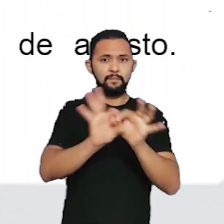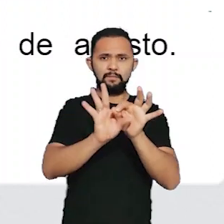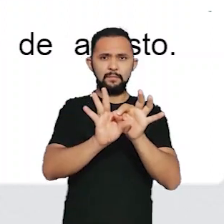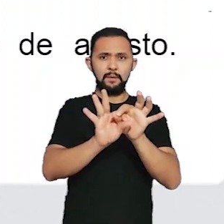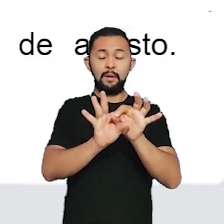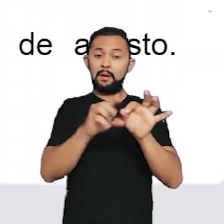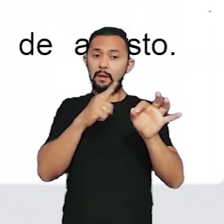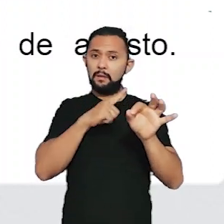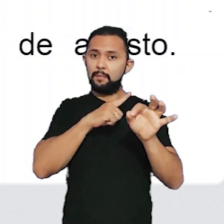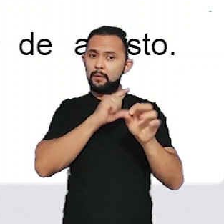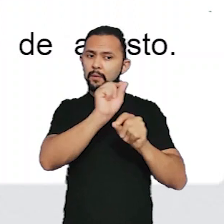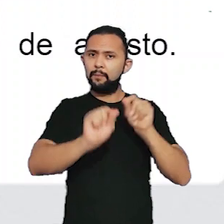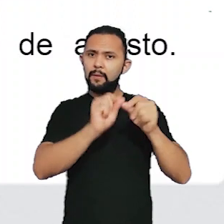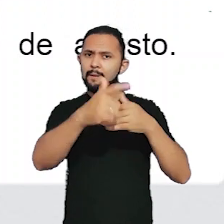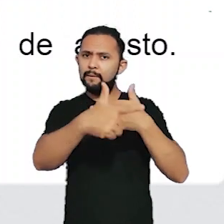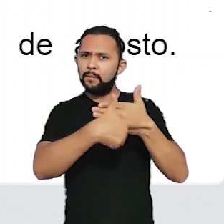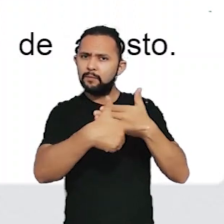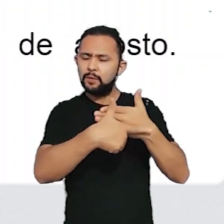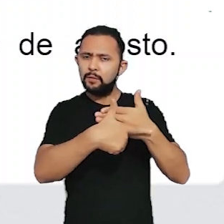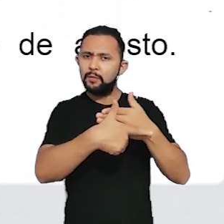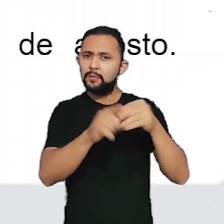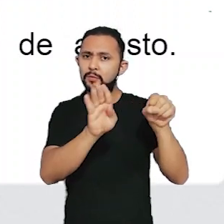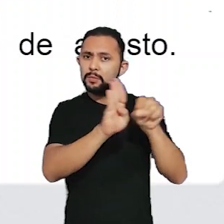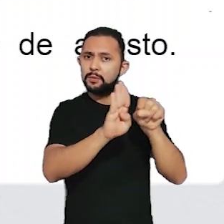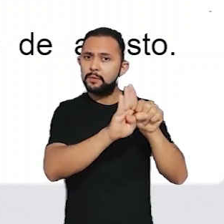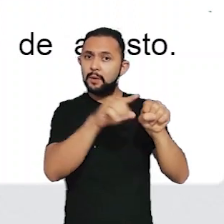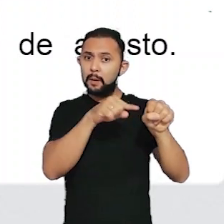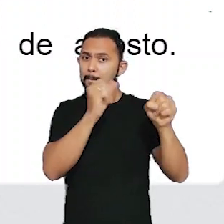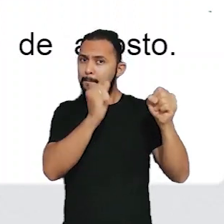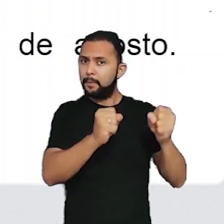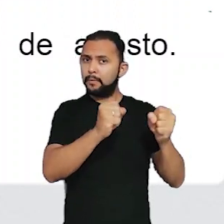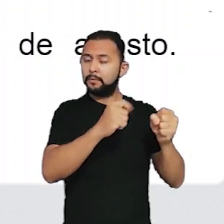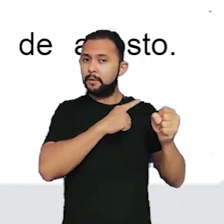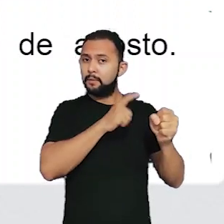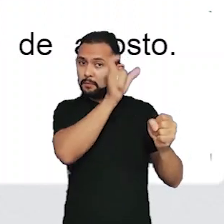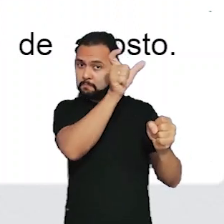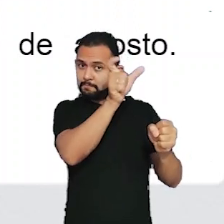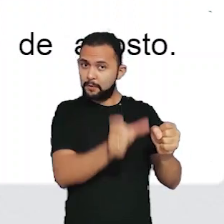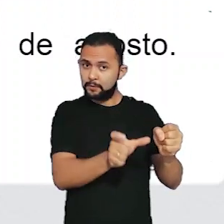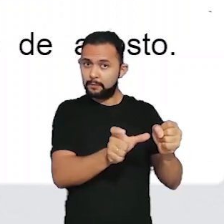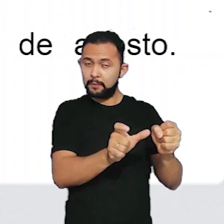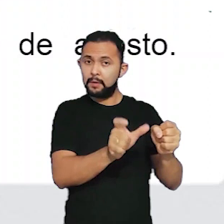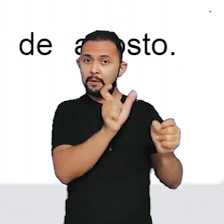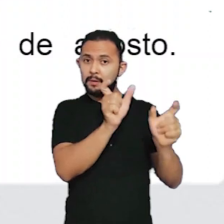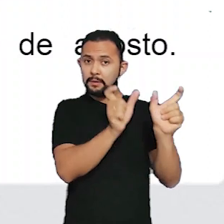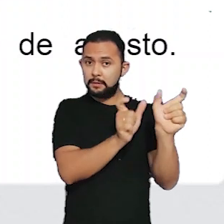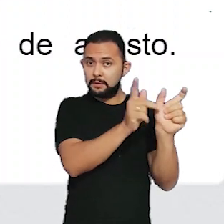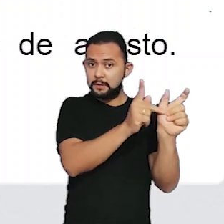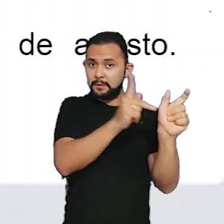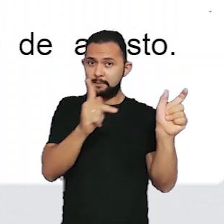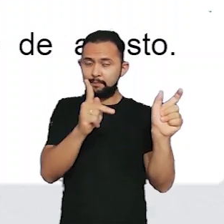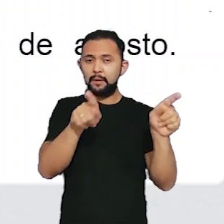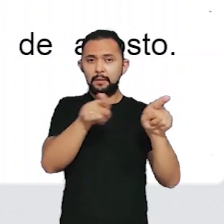de substantivo, e o substantivo pode exercer a função de sujeito, de predicado, de